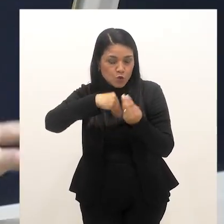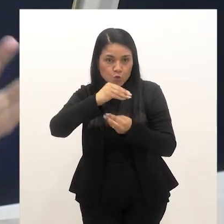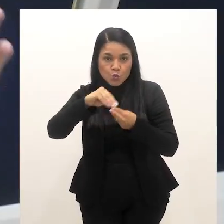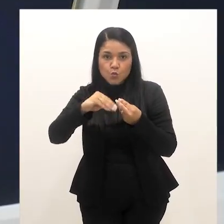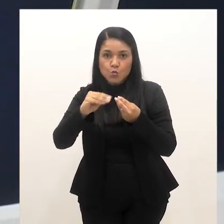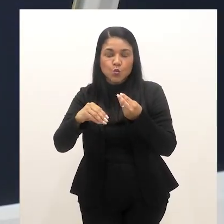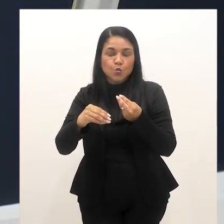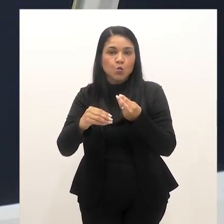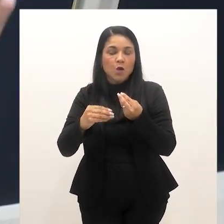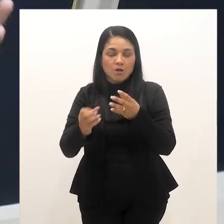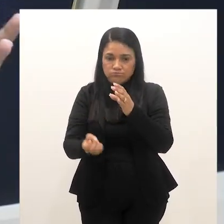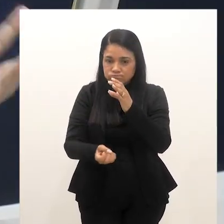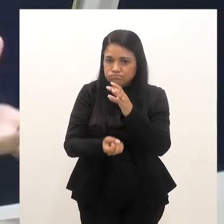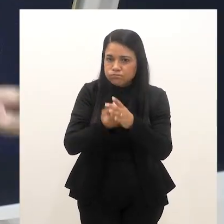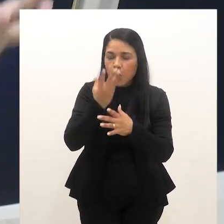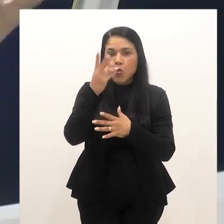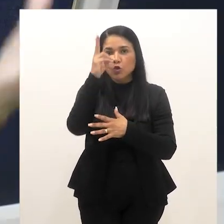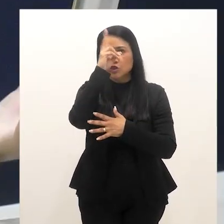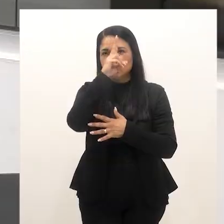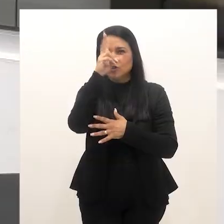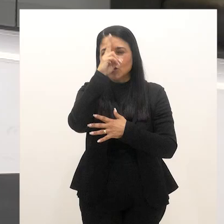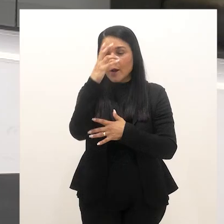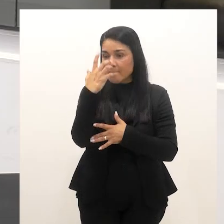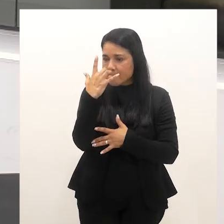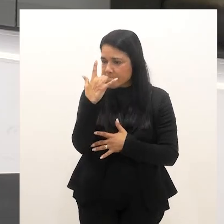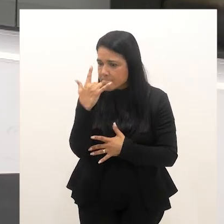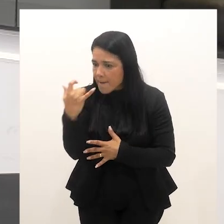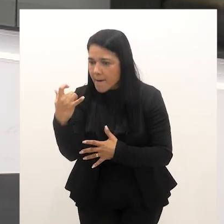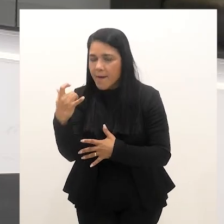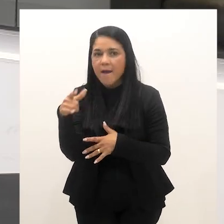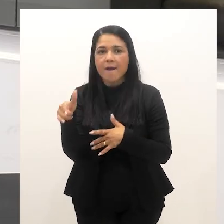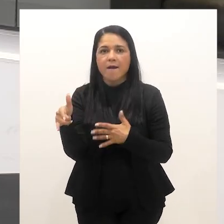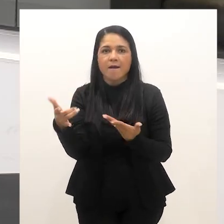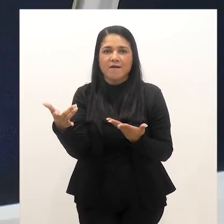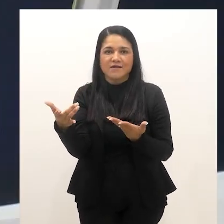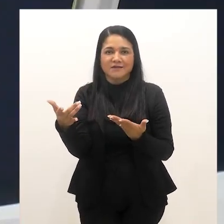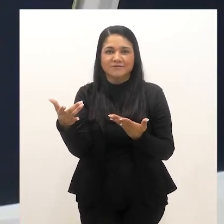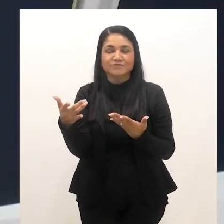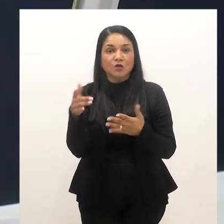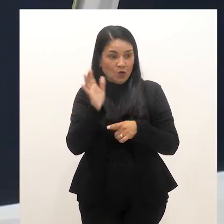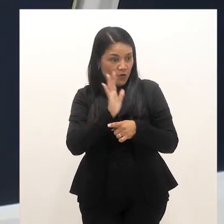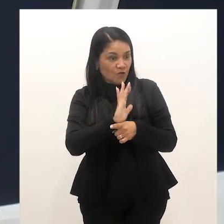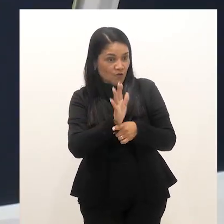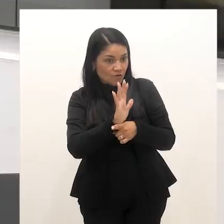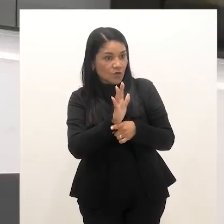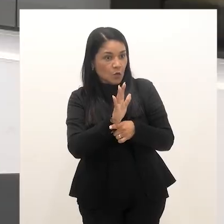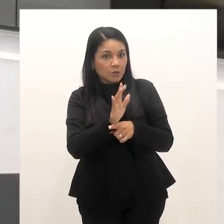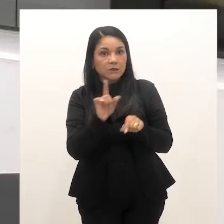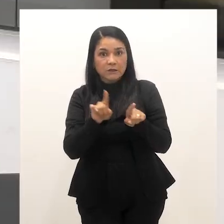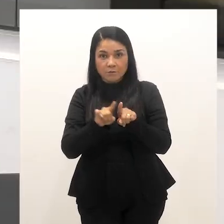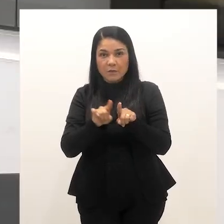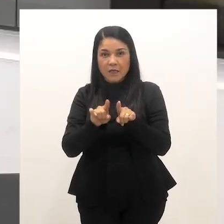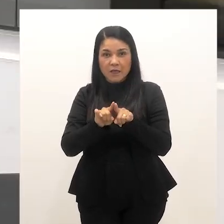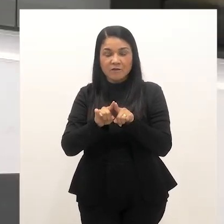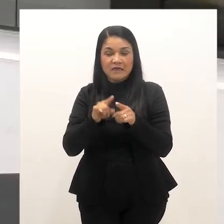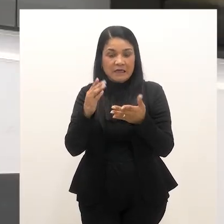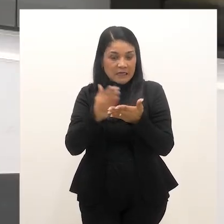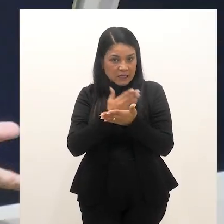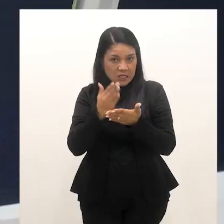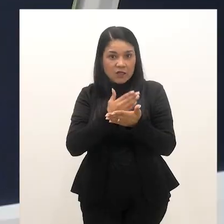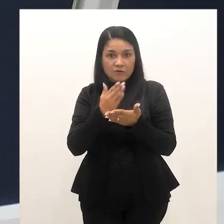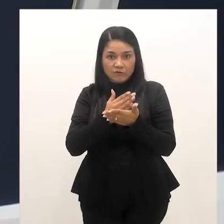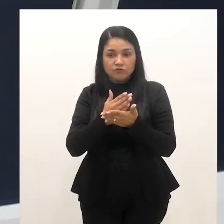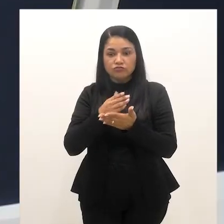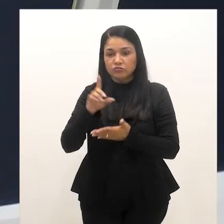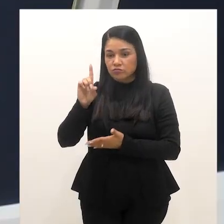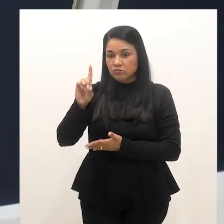isso tudo e nos envolver, né? Com muita capacidade. E nos envolver. Até virou filme, né? Sim, vários livros